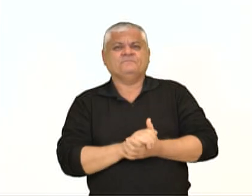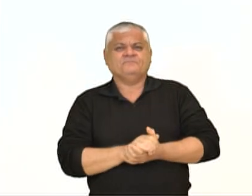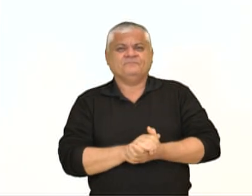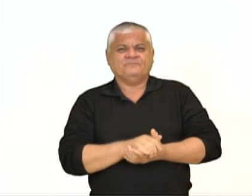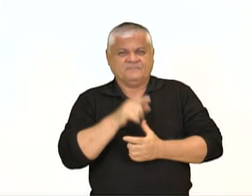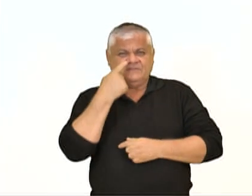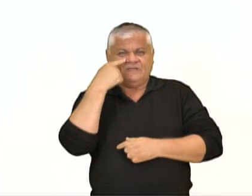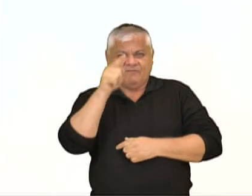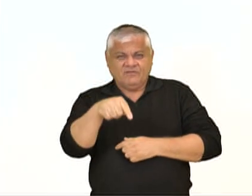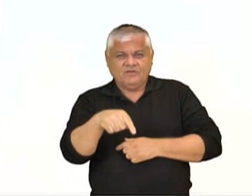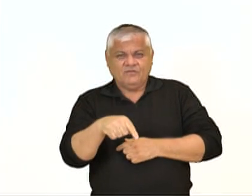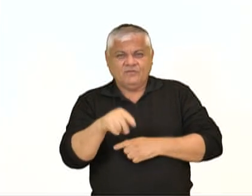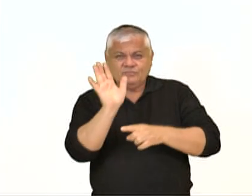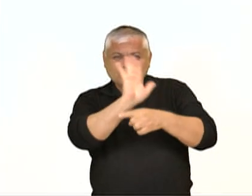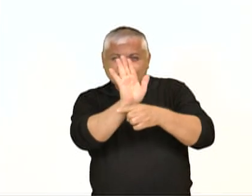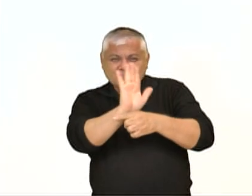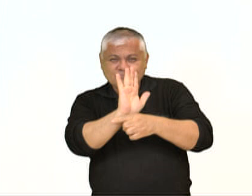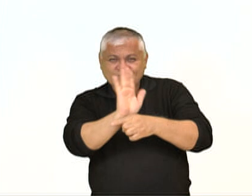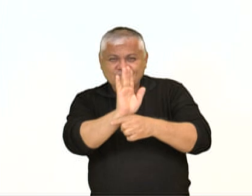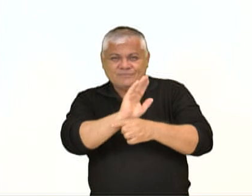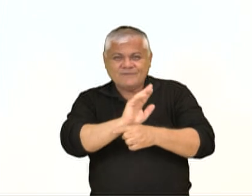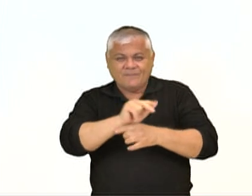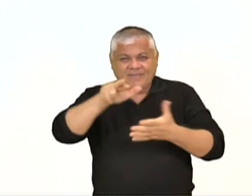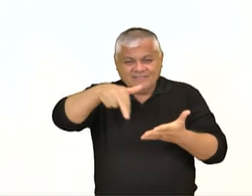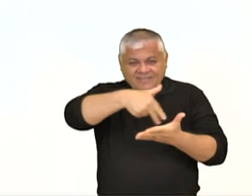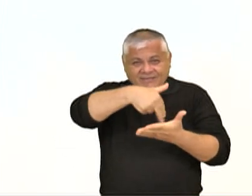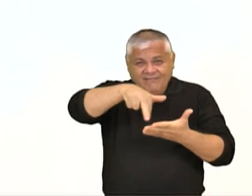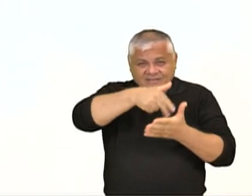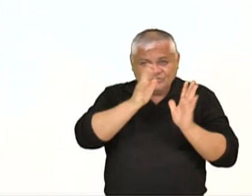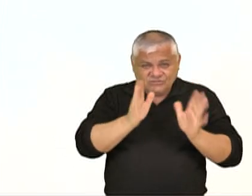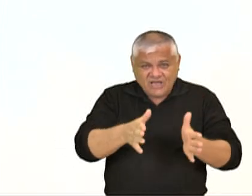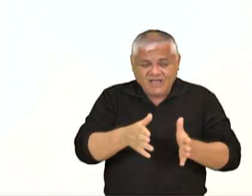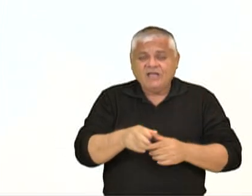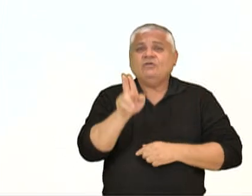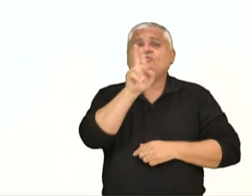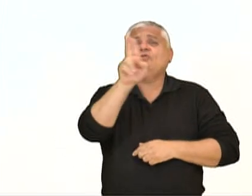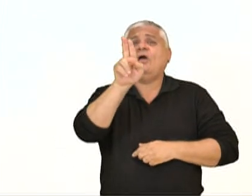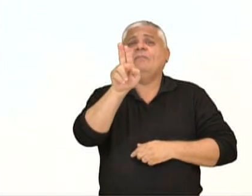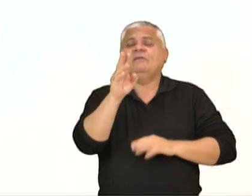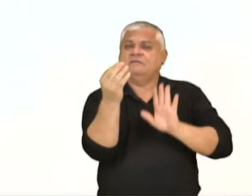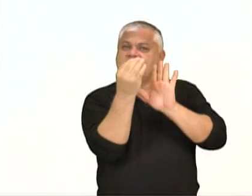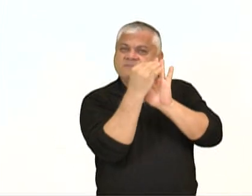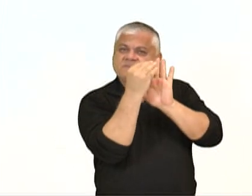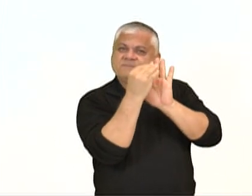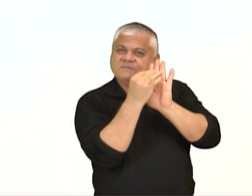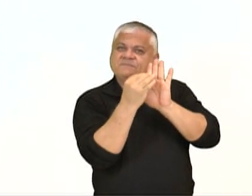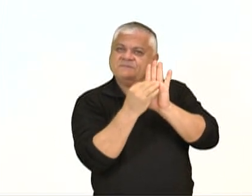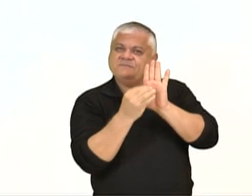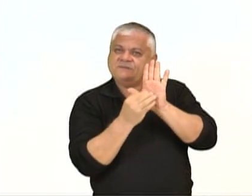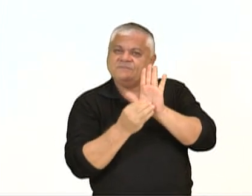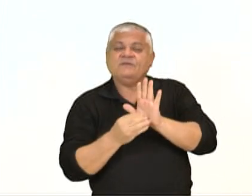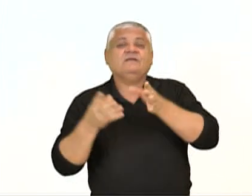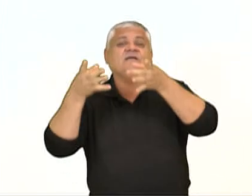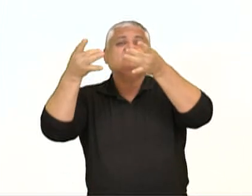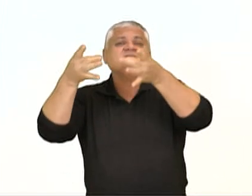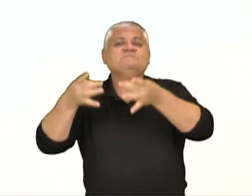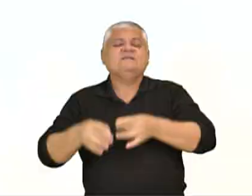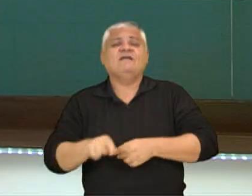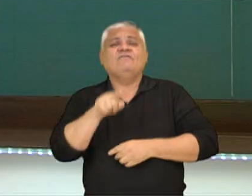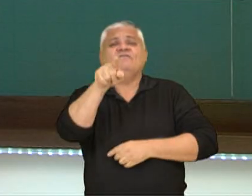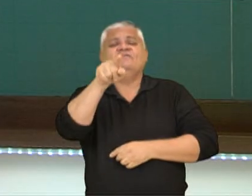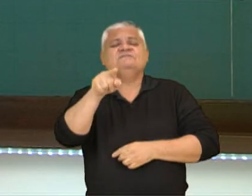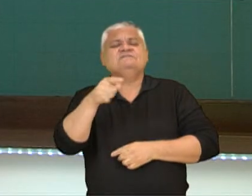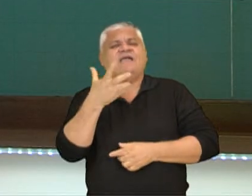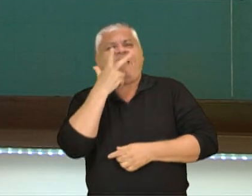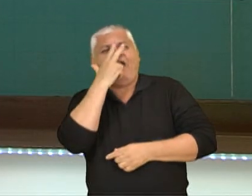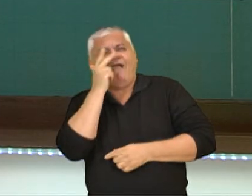Você já assistiu algum filme com cenas de dança? Se sim, coloque o nome, comente um trecho e escreva qual estilo que você